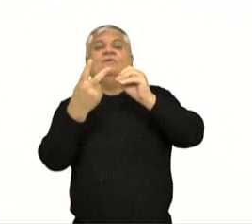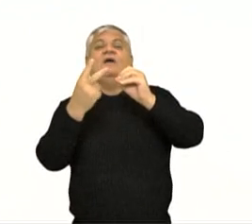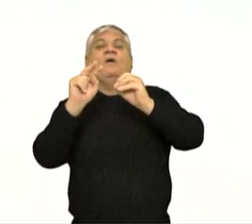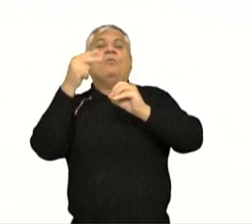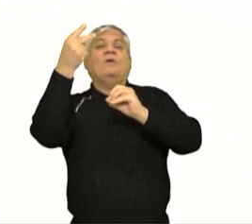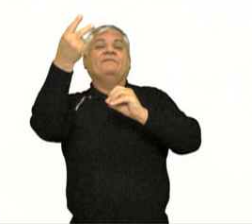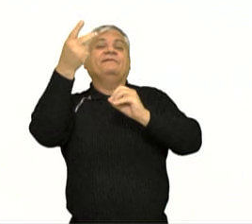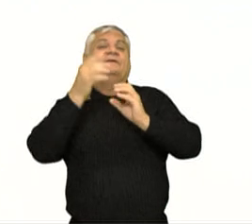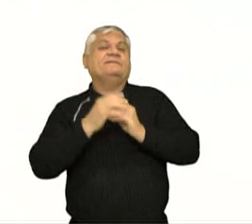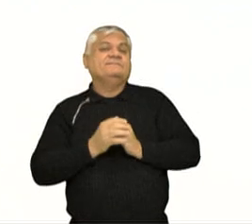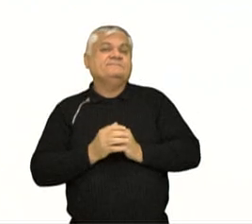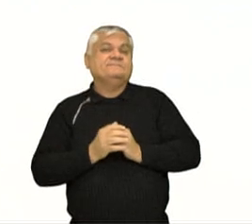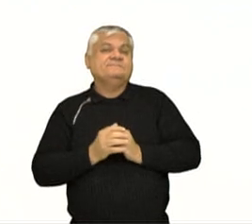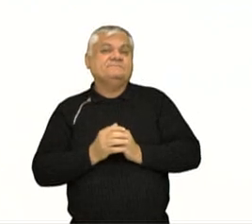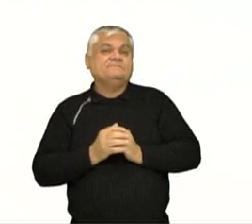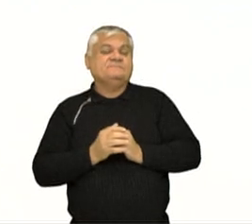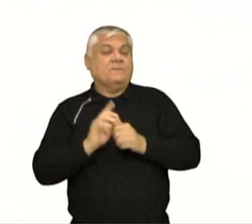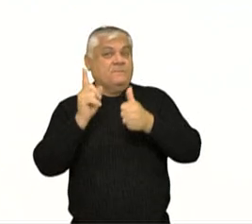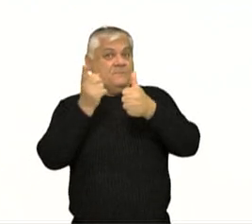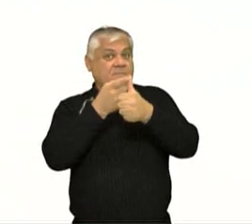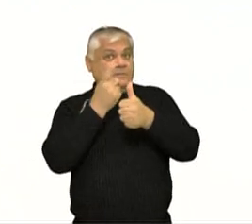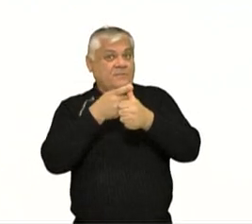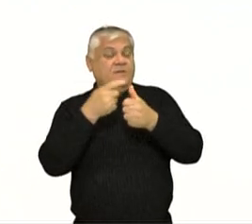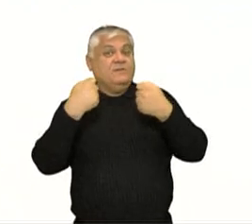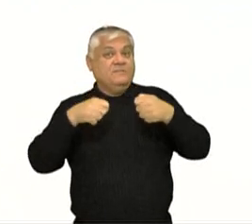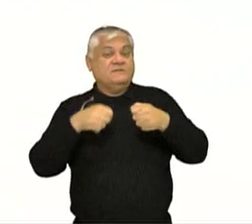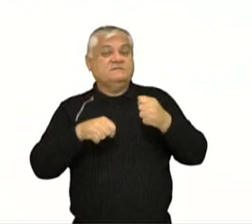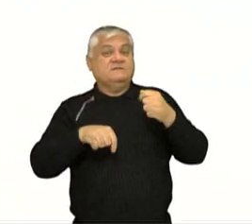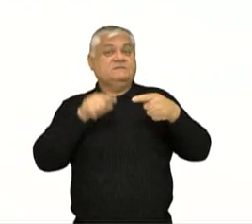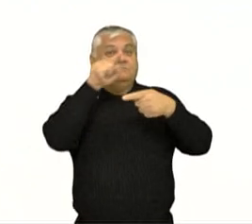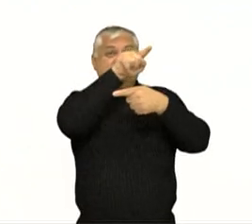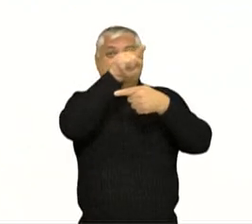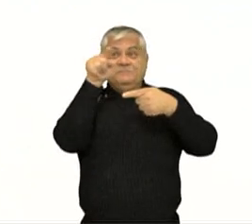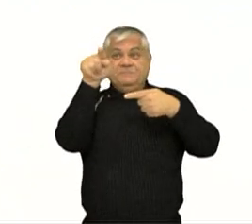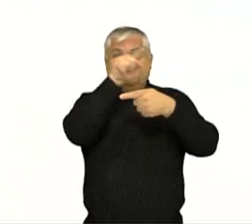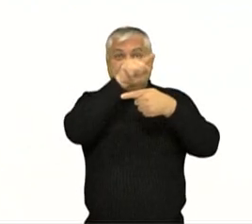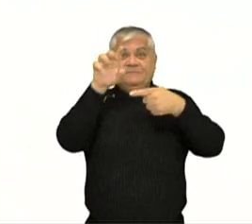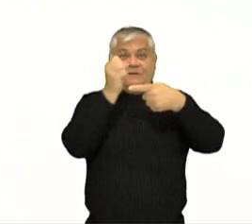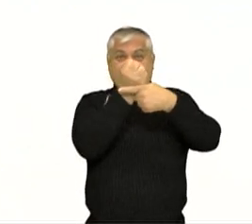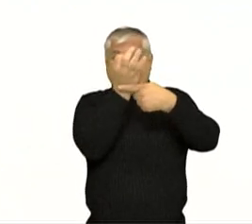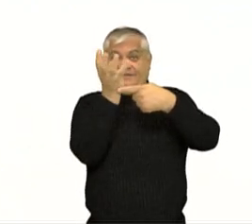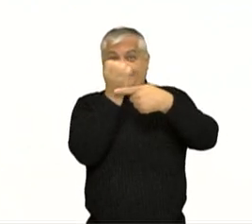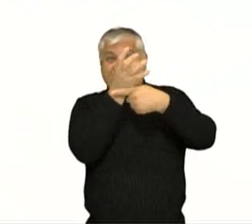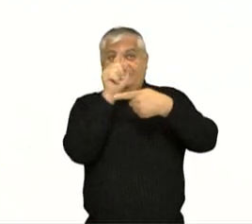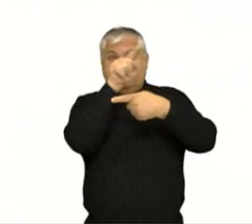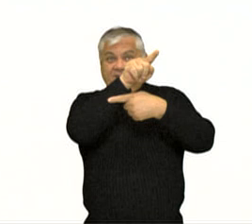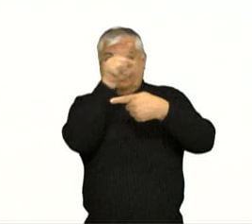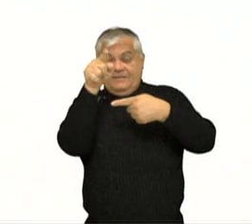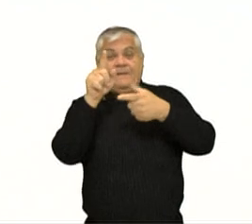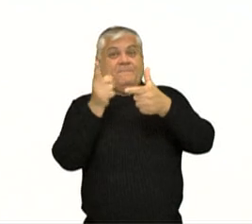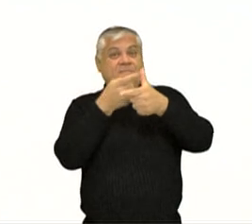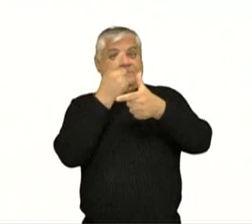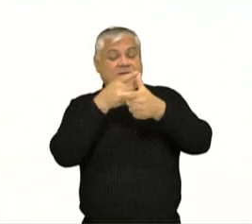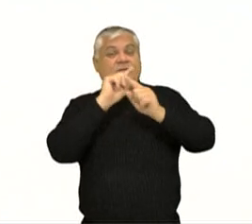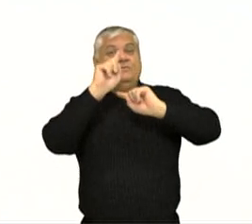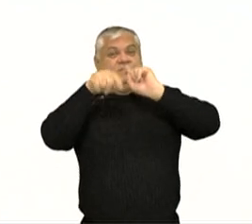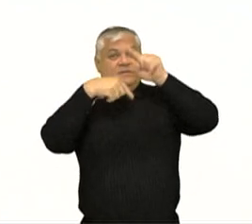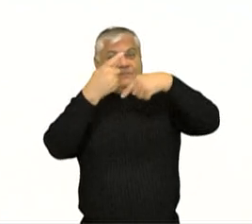ao quadrado. Primeiro, nós realizamos as potências e depois fazemos